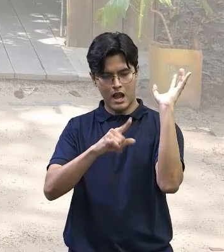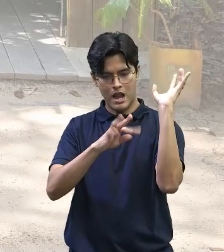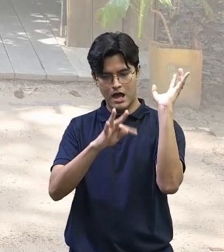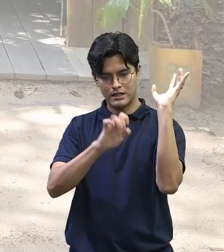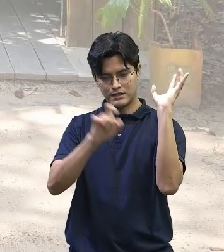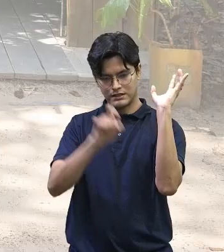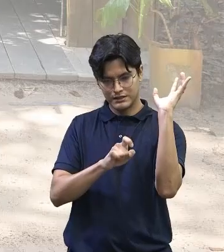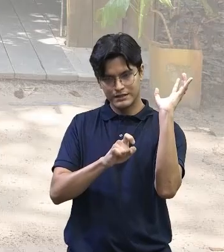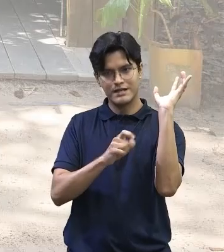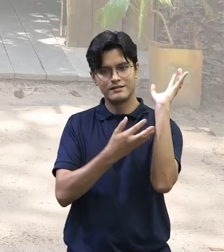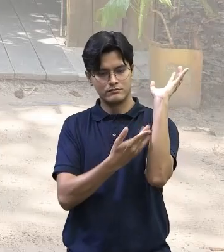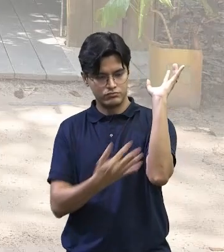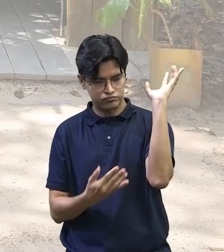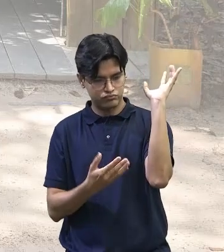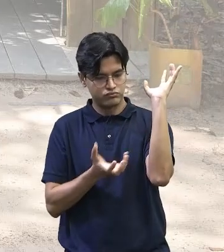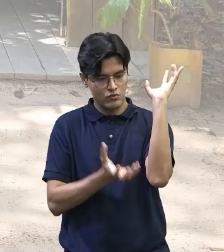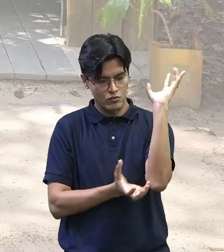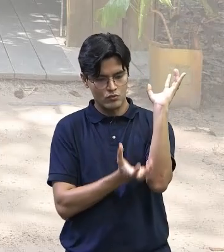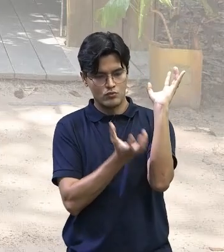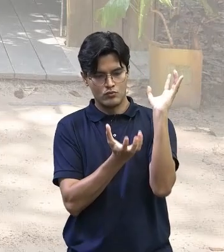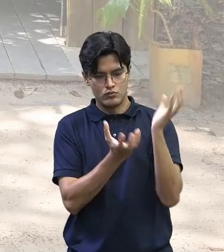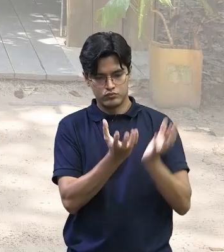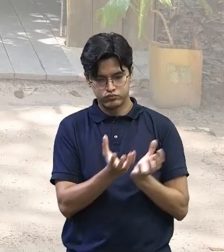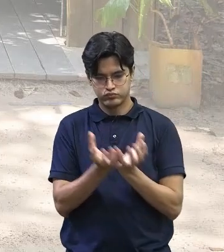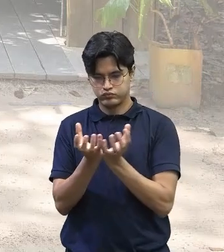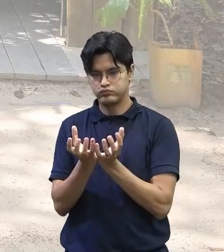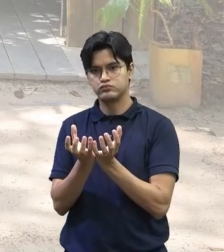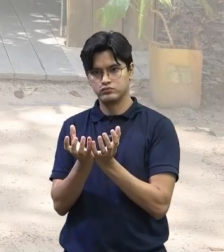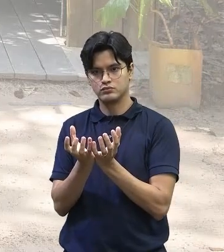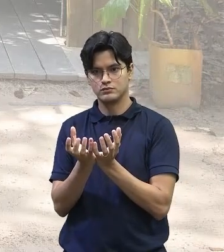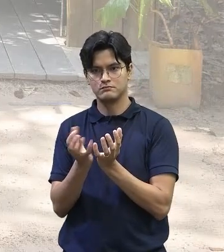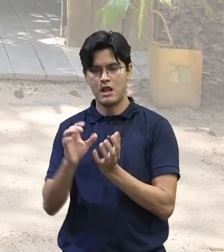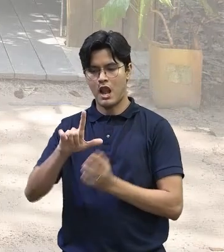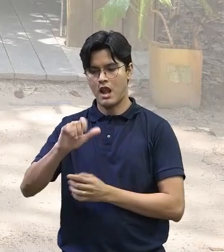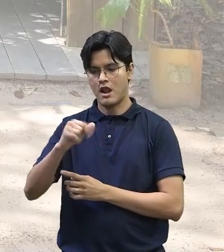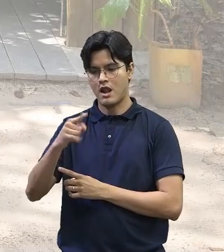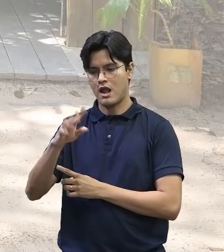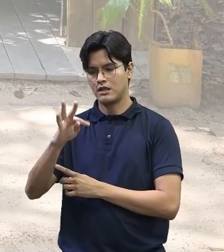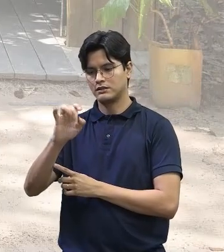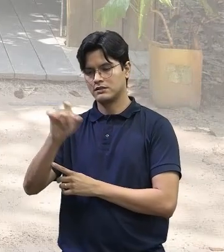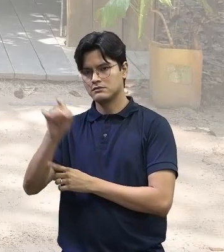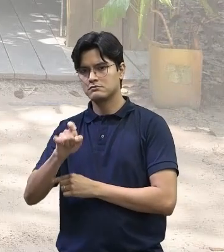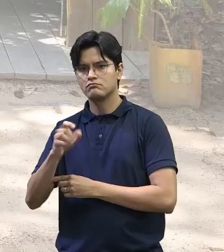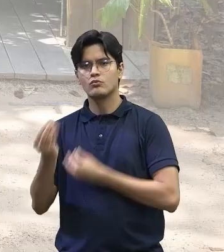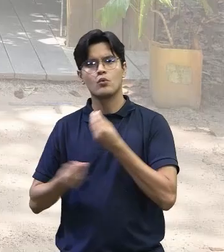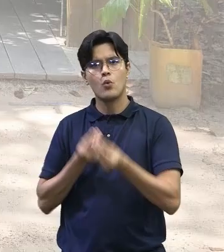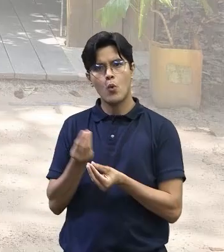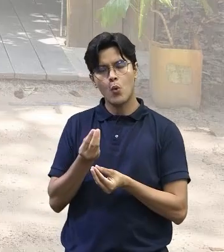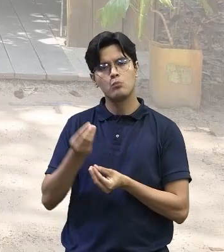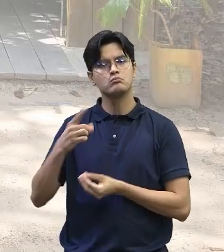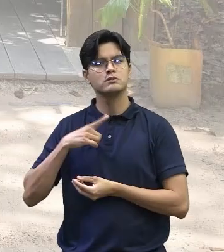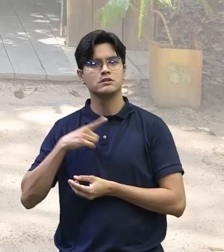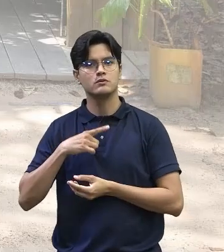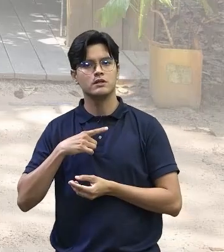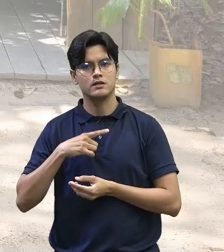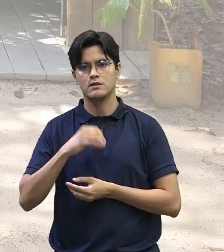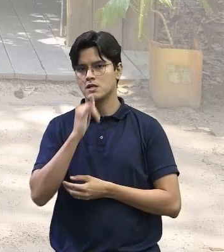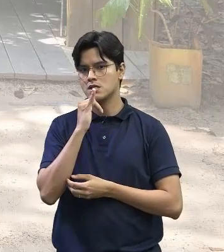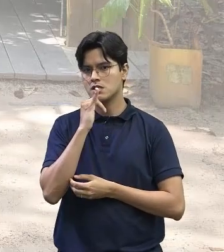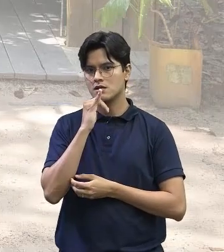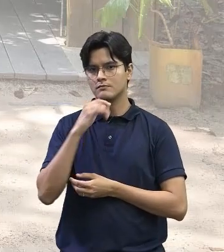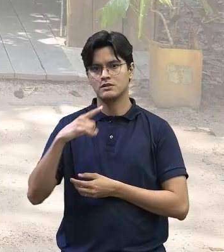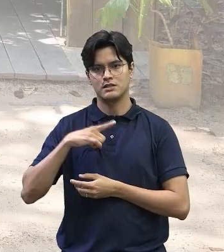dizer, escorria e formava o látex. Como é que o seringueiro fazia? Colocava basicamente uma